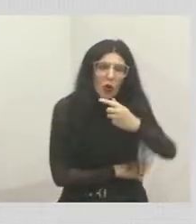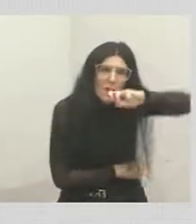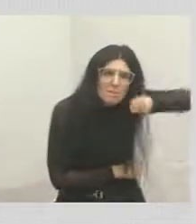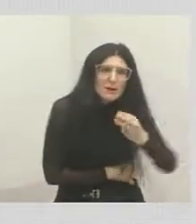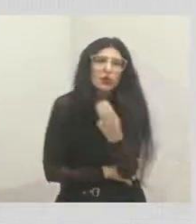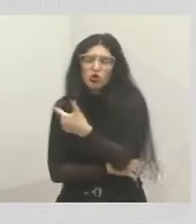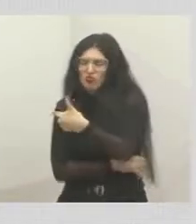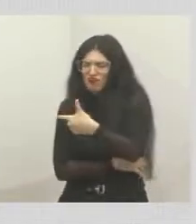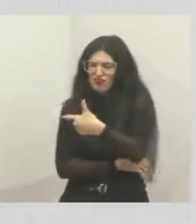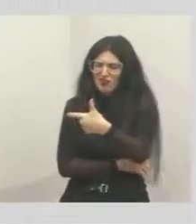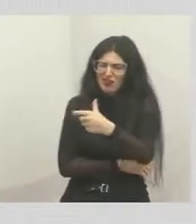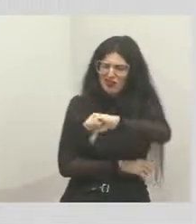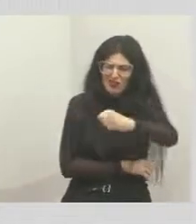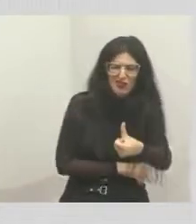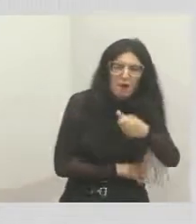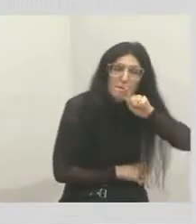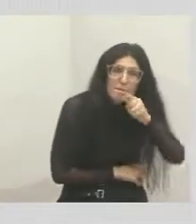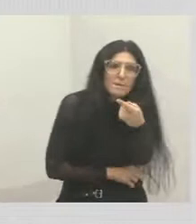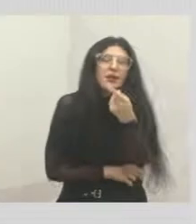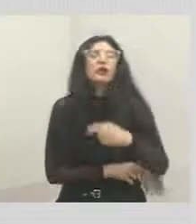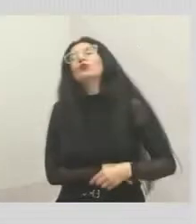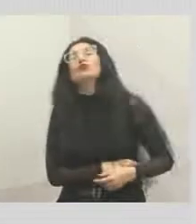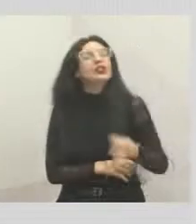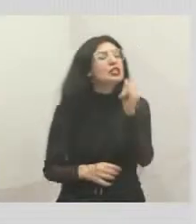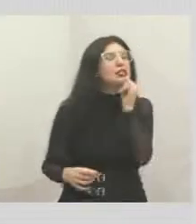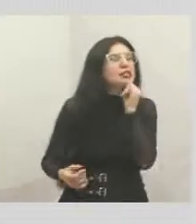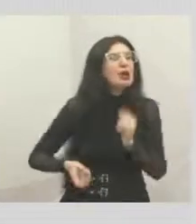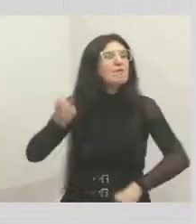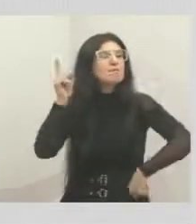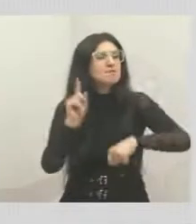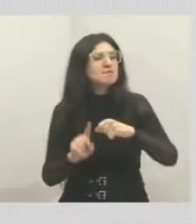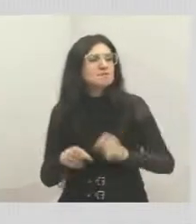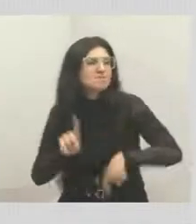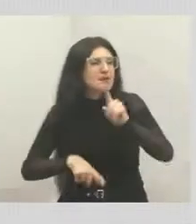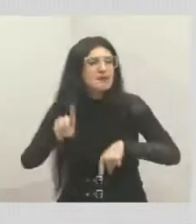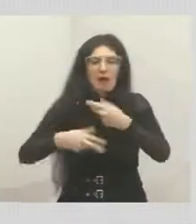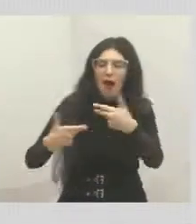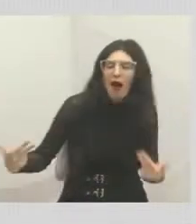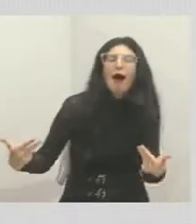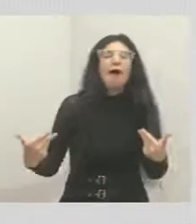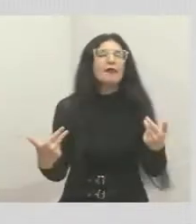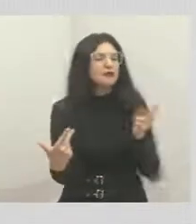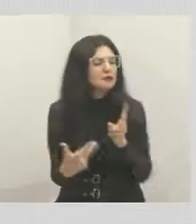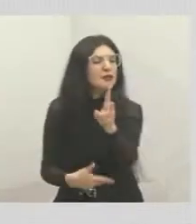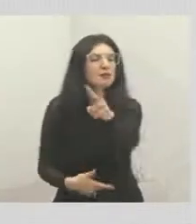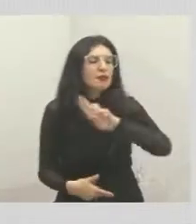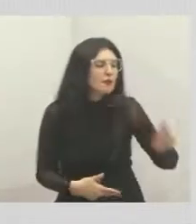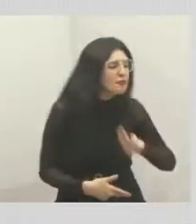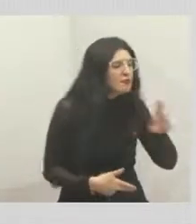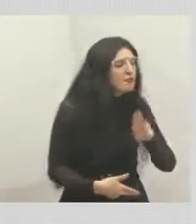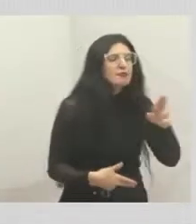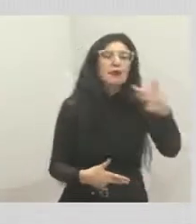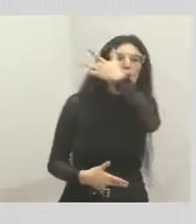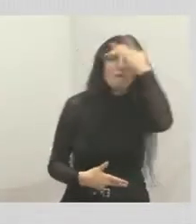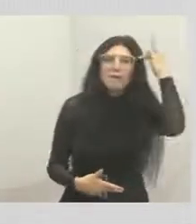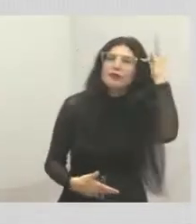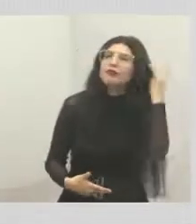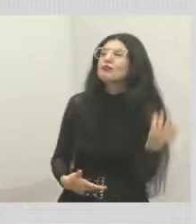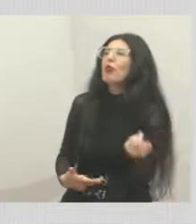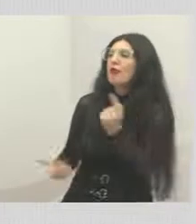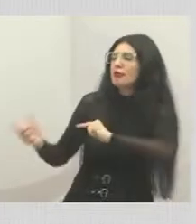491.296.000, aqui podemos colocar como material de consumo, serviços de pessoa física, serviços de pessoa